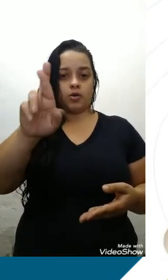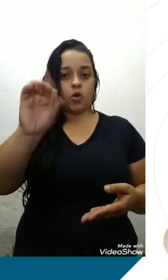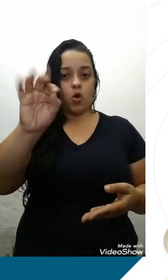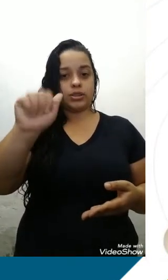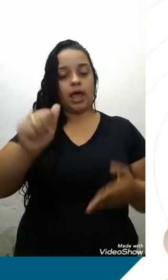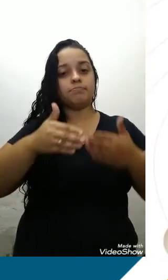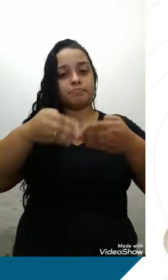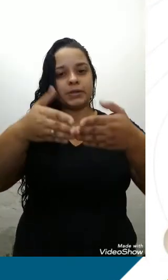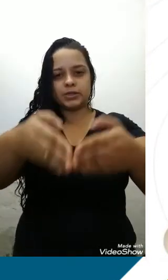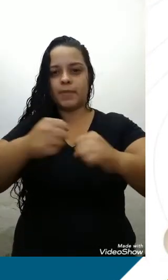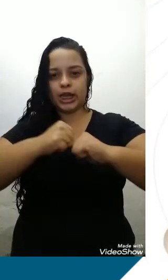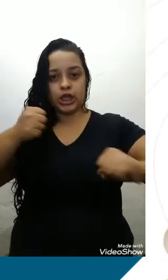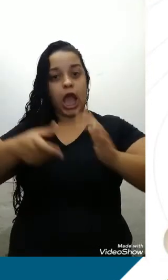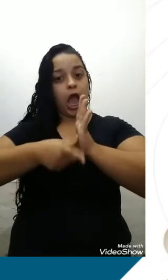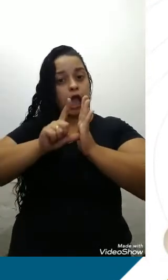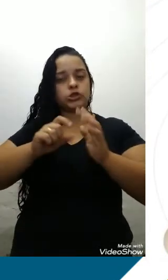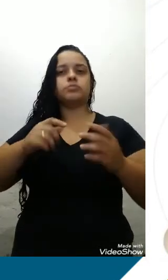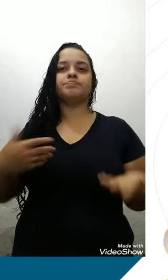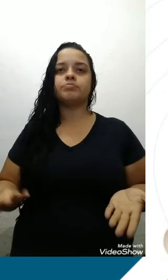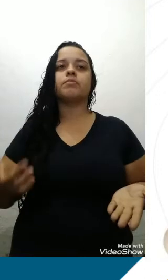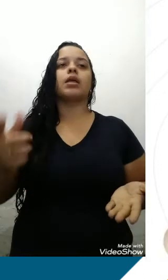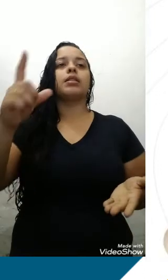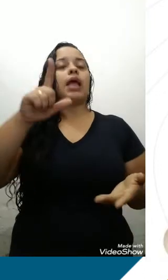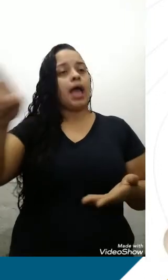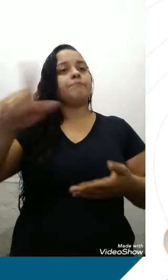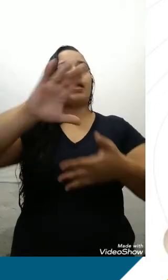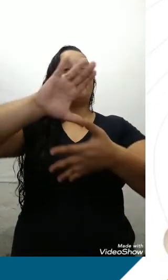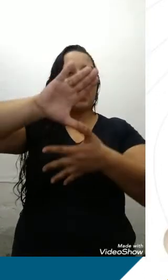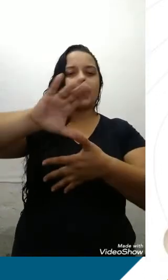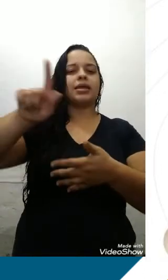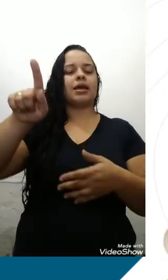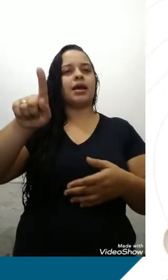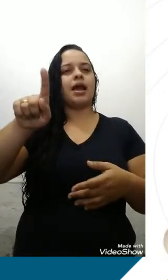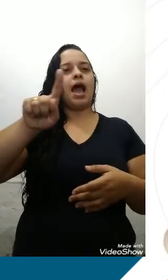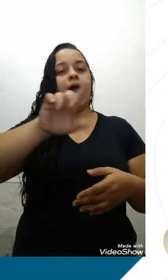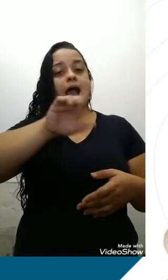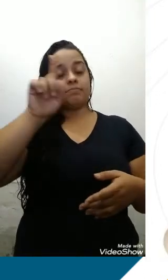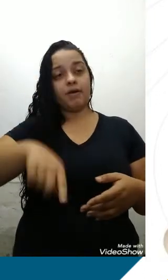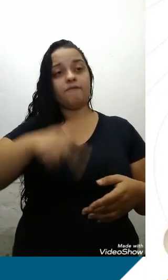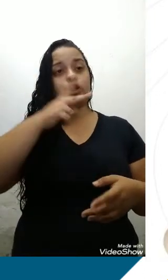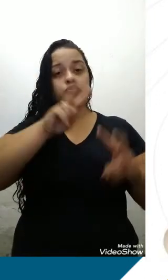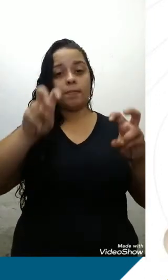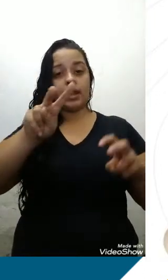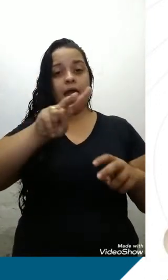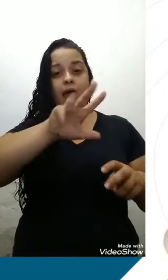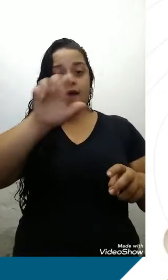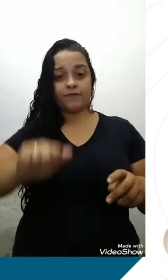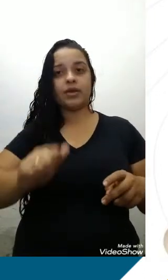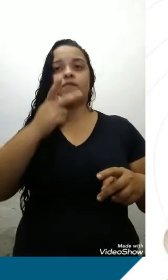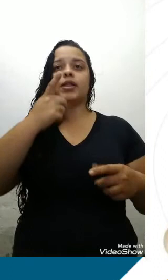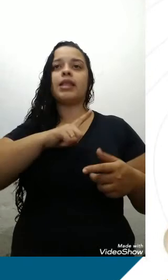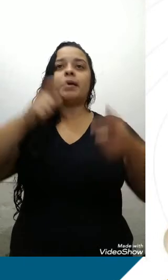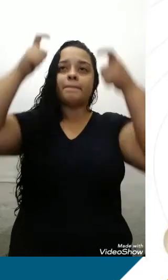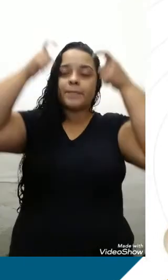marítima. Em relação à África, você viu os reinos subsaarianos, o reino de Gana e o Império do Mali. Também entendeu